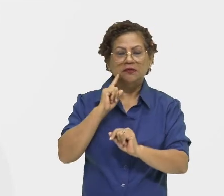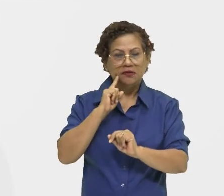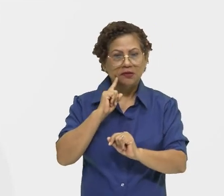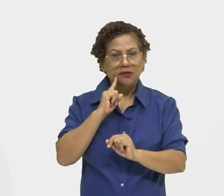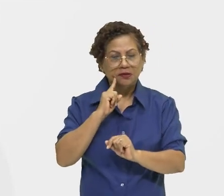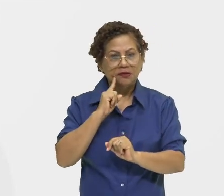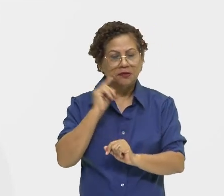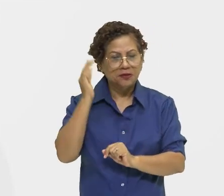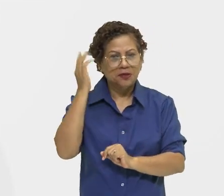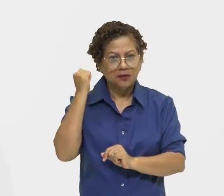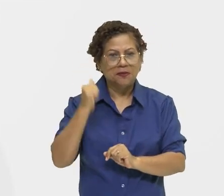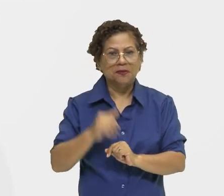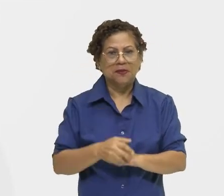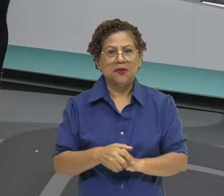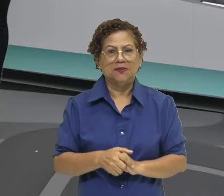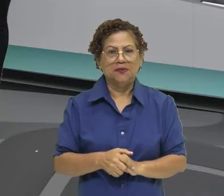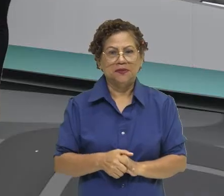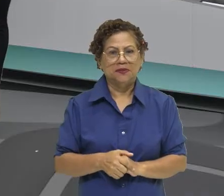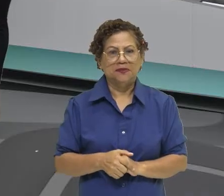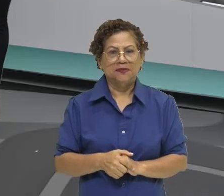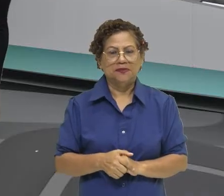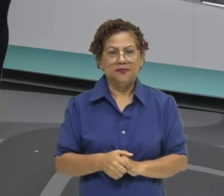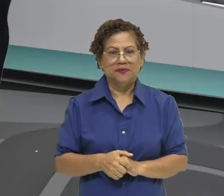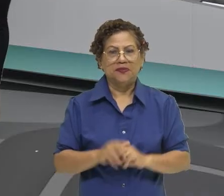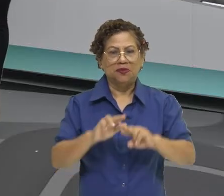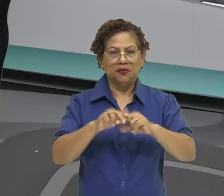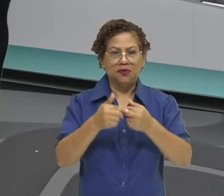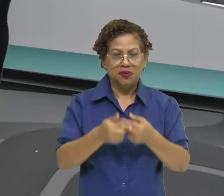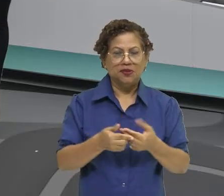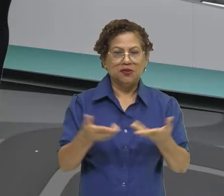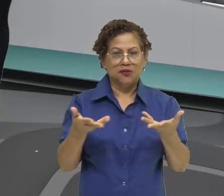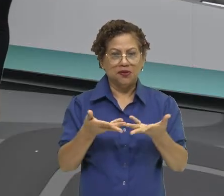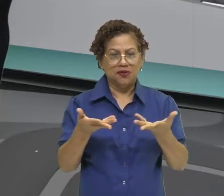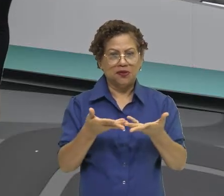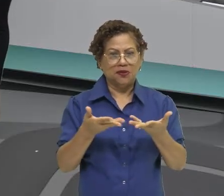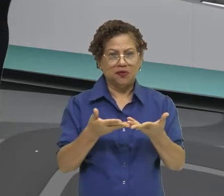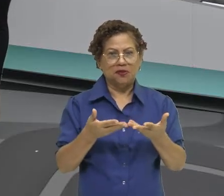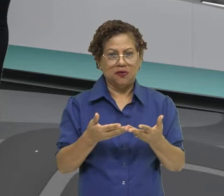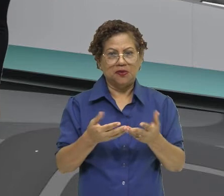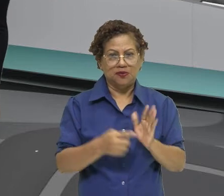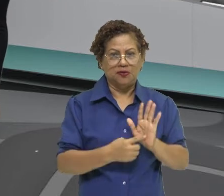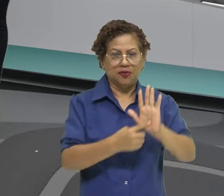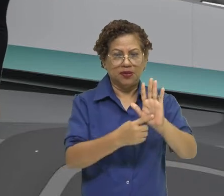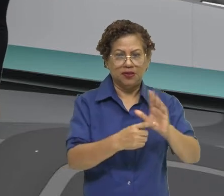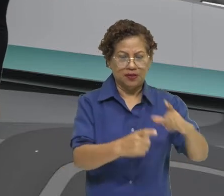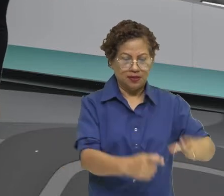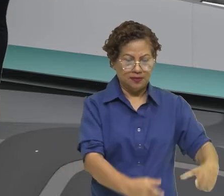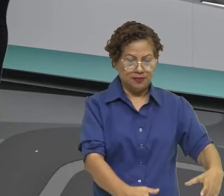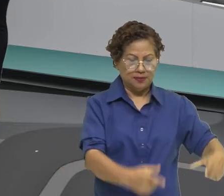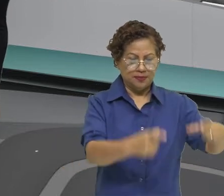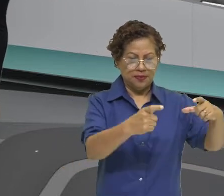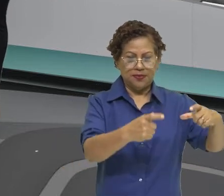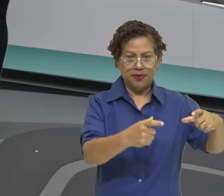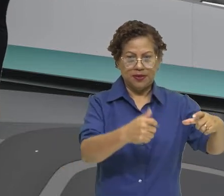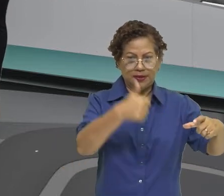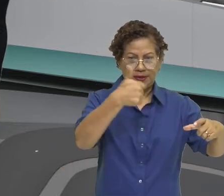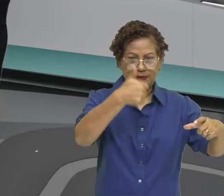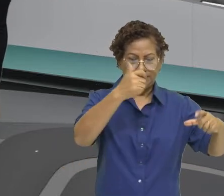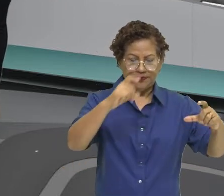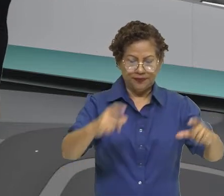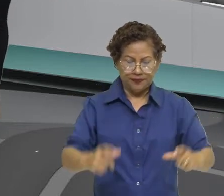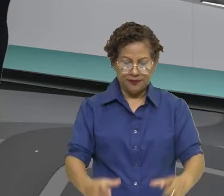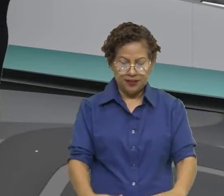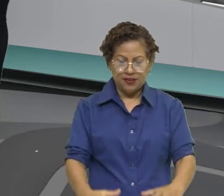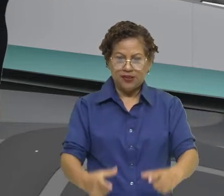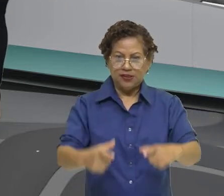pertencia. Por isso que a gente trouxe aqui para a nossa sala as nossas 3 colunas. Vamos ver as nossas 3 colunas de novo aqui na nossa sala,